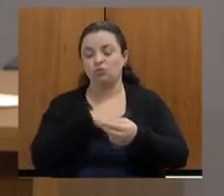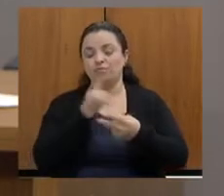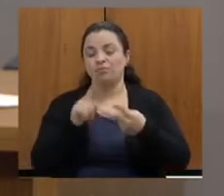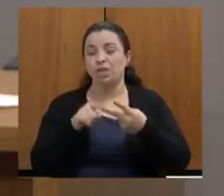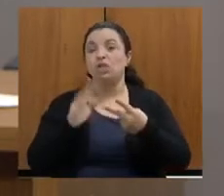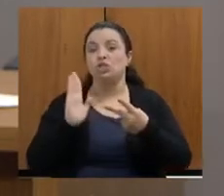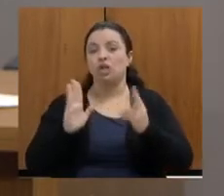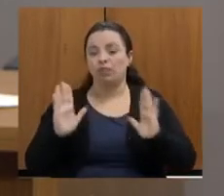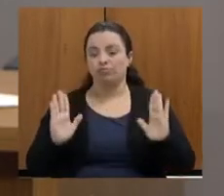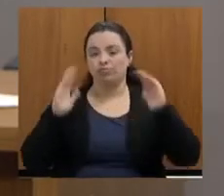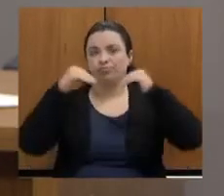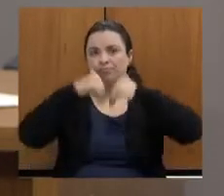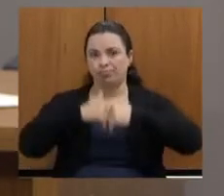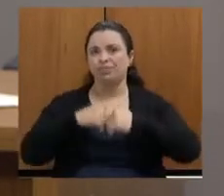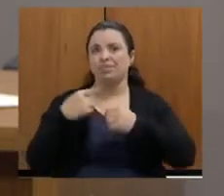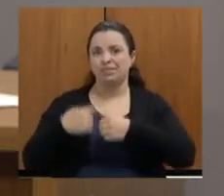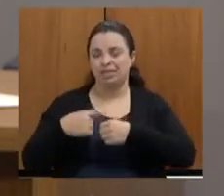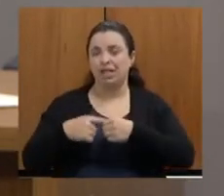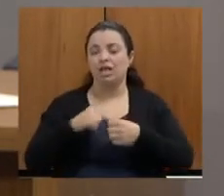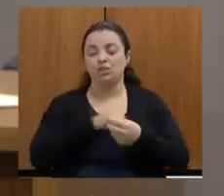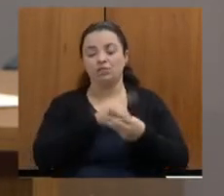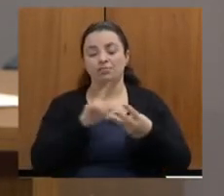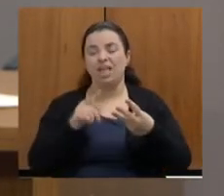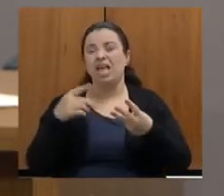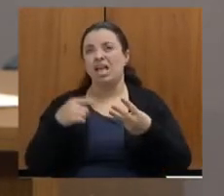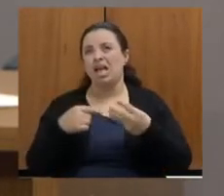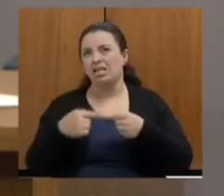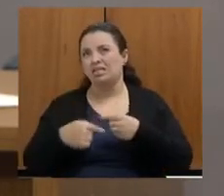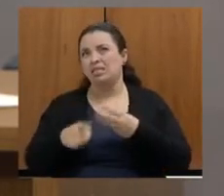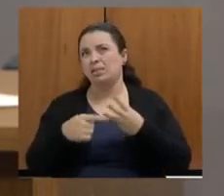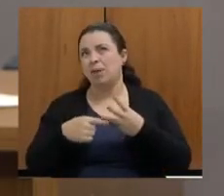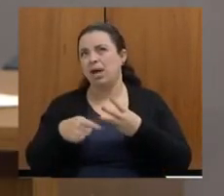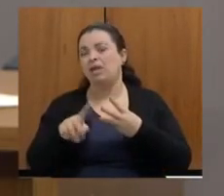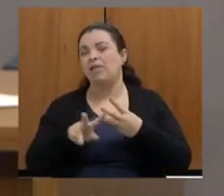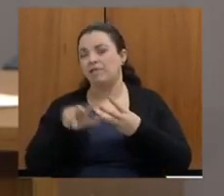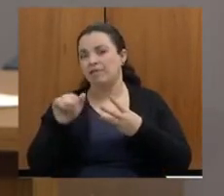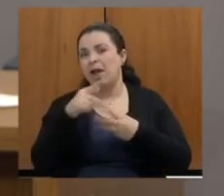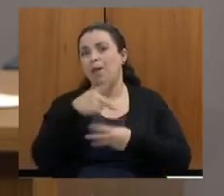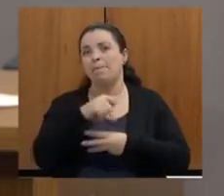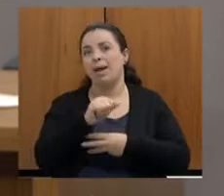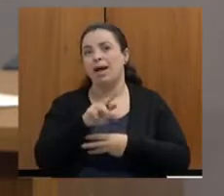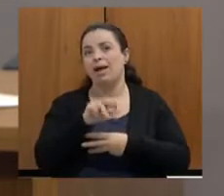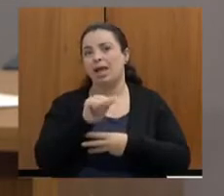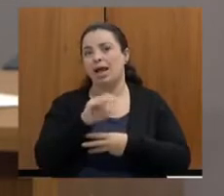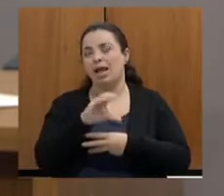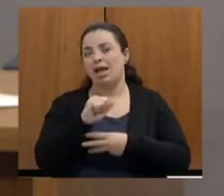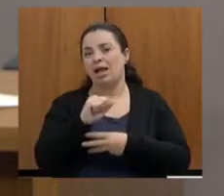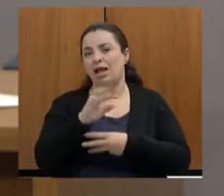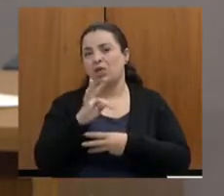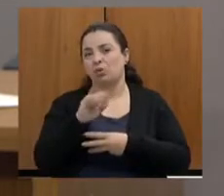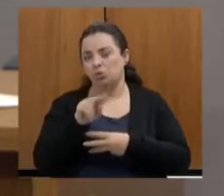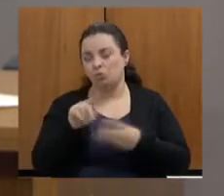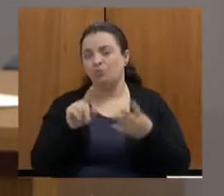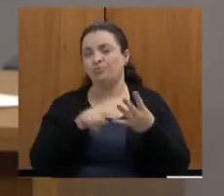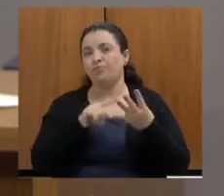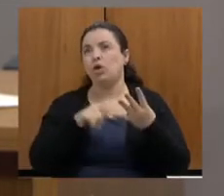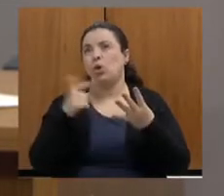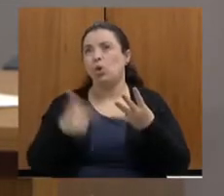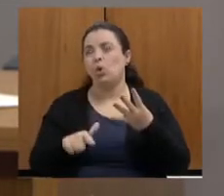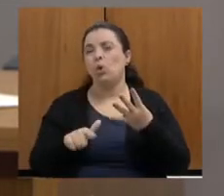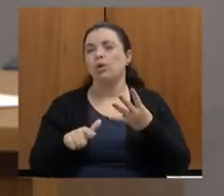visitar Paracatu visitar Mariana está comunidade de Antônio Pereira né que é um outro tá sendo outro cenário